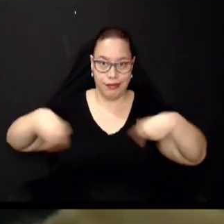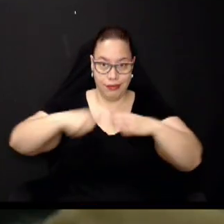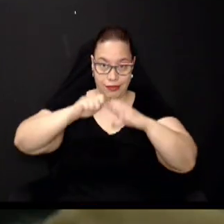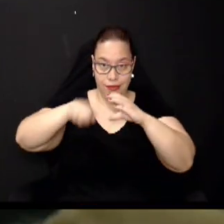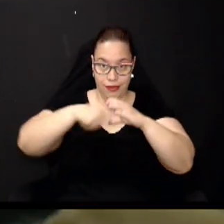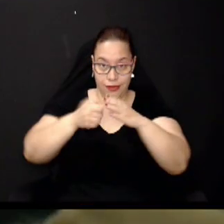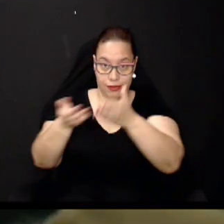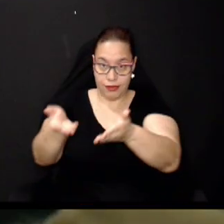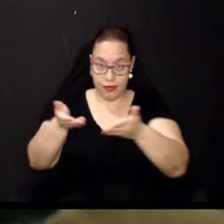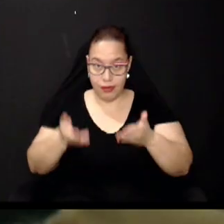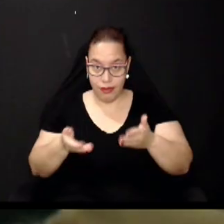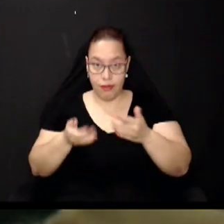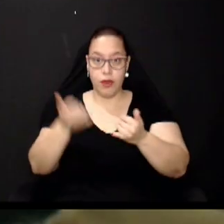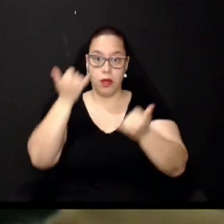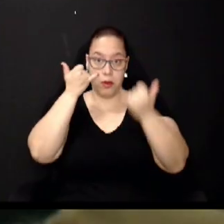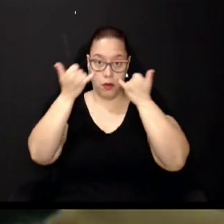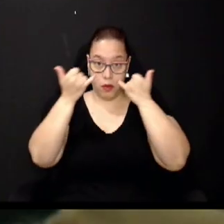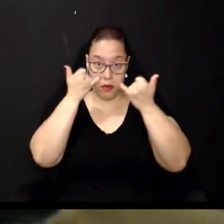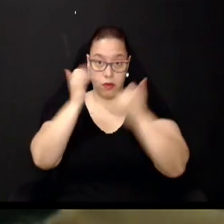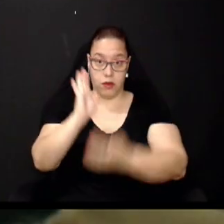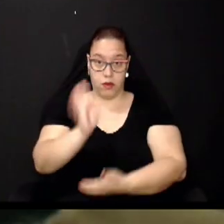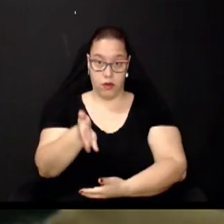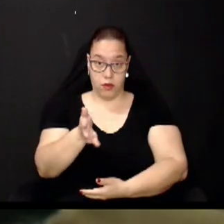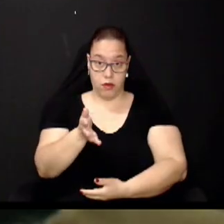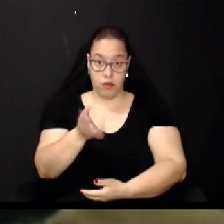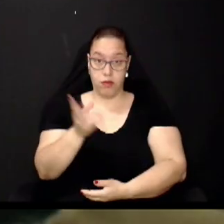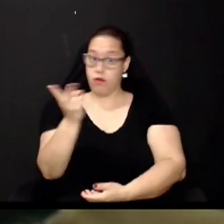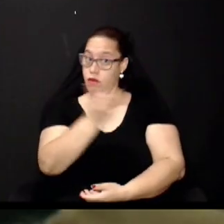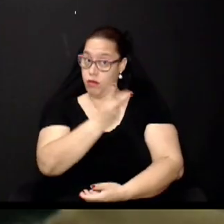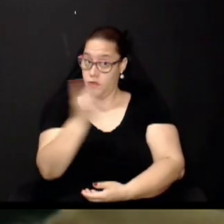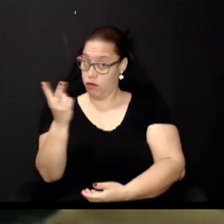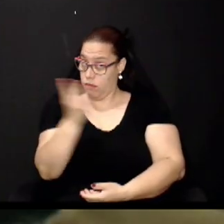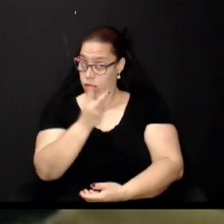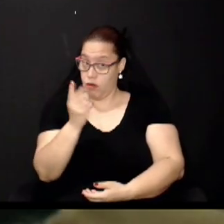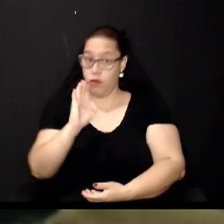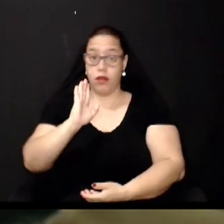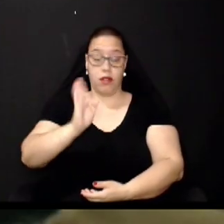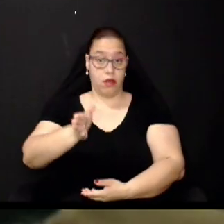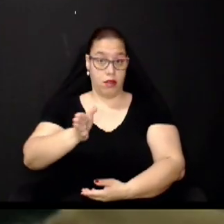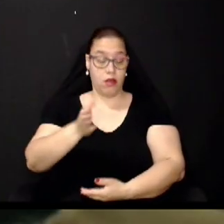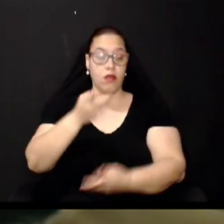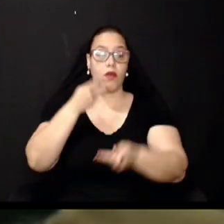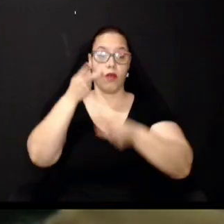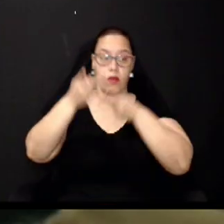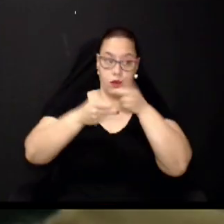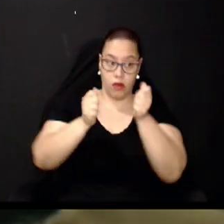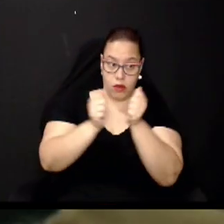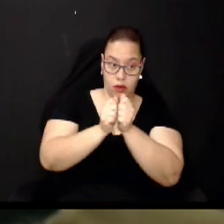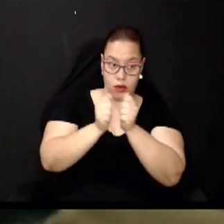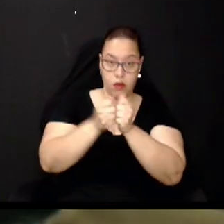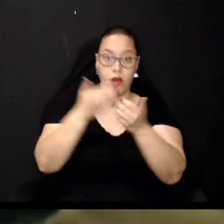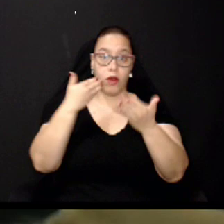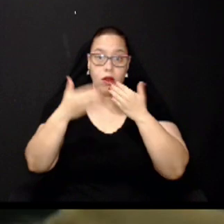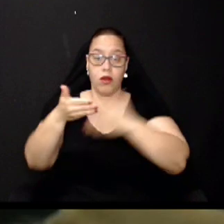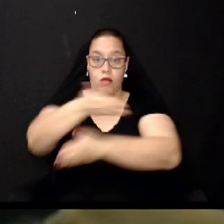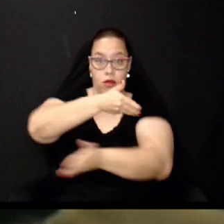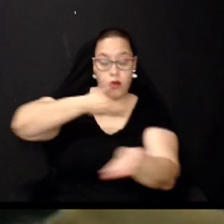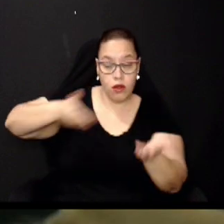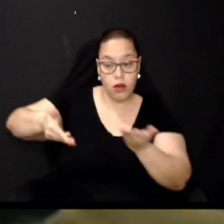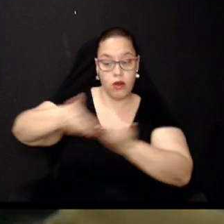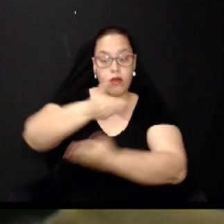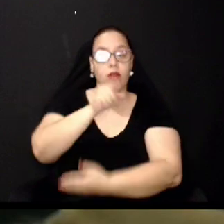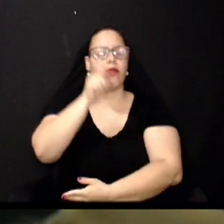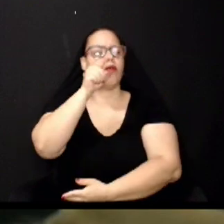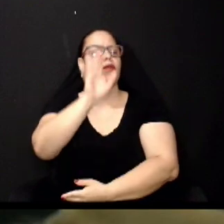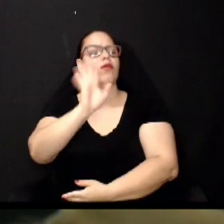essas informações. Nós já estamos aqui com as nossas convidadas, daqui a pouquinho elas vão falando com a gente, vão conversar, vão interagir com você e você já pode